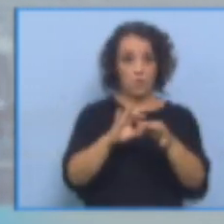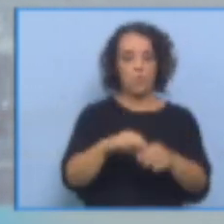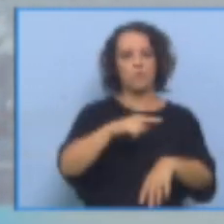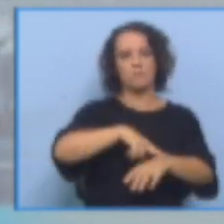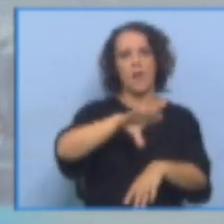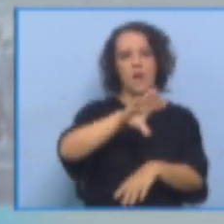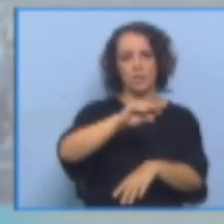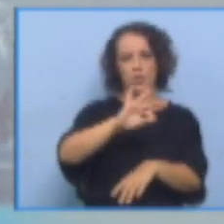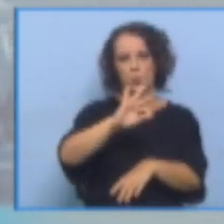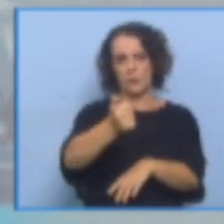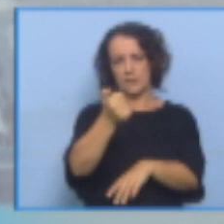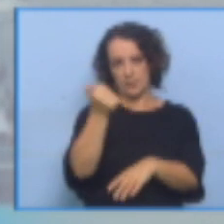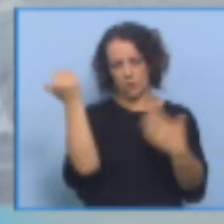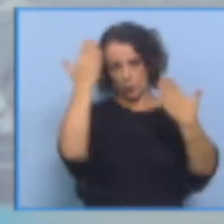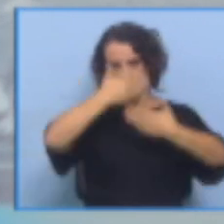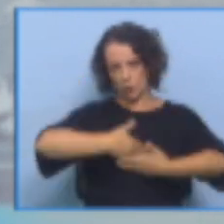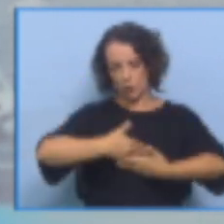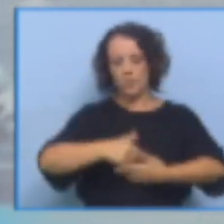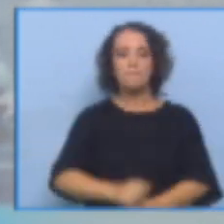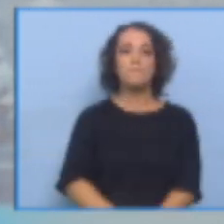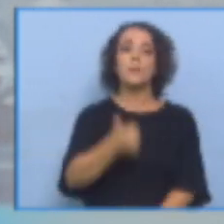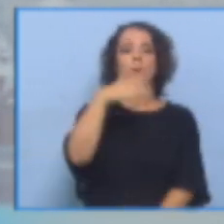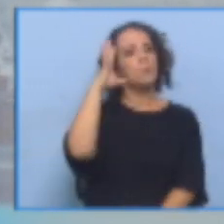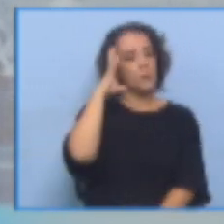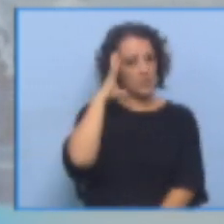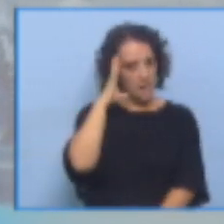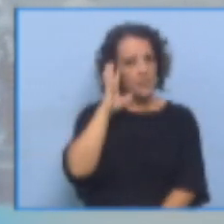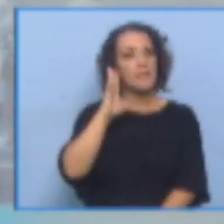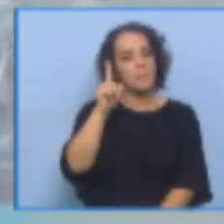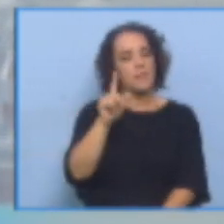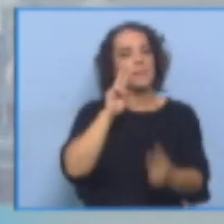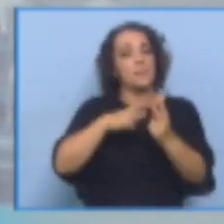22h45. Tenha então uma muito boa tarde e até amanhã, se Deus quiser.